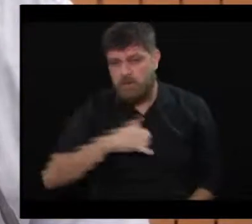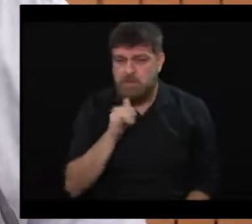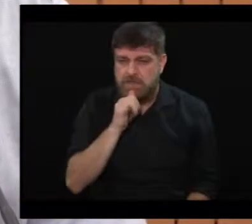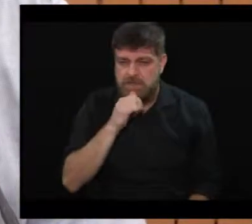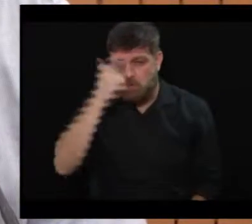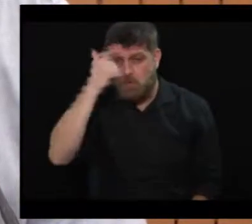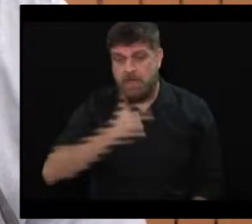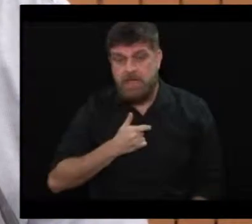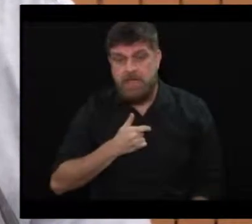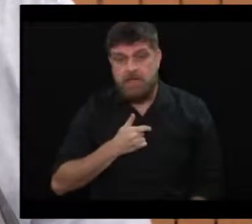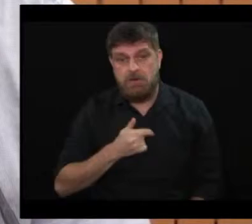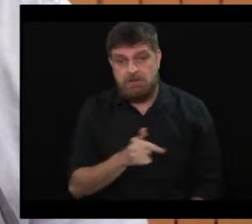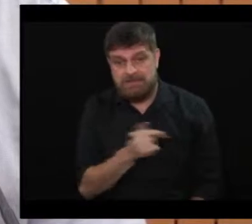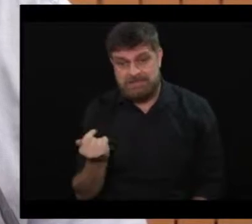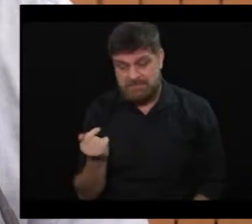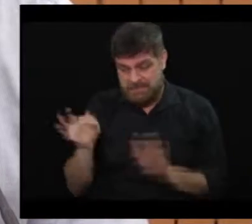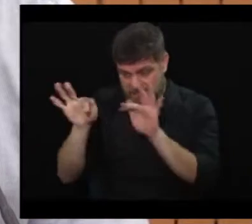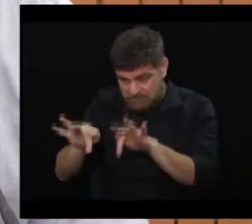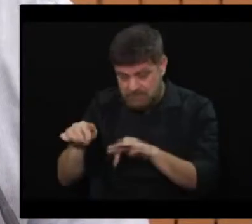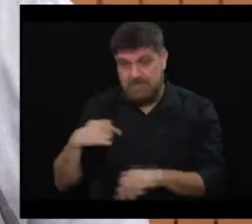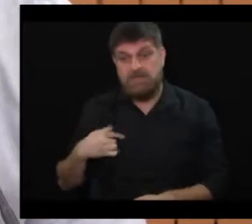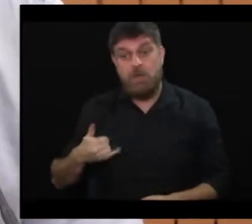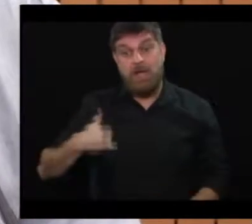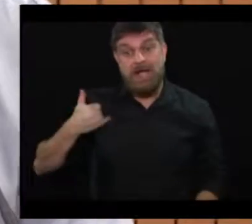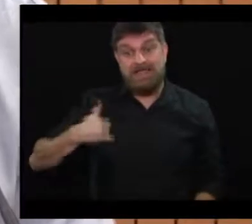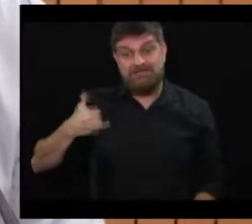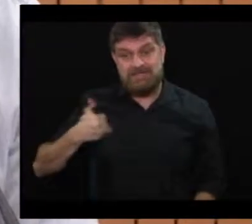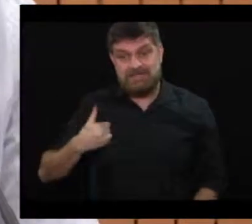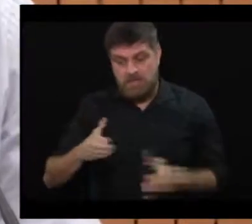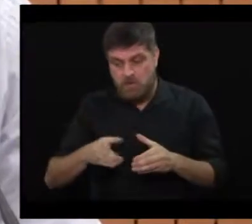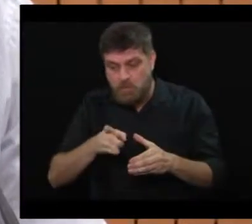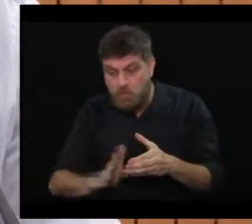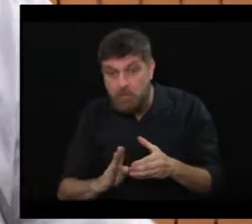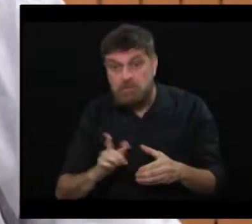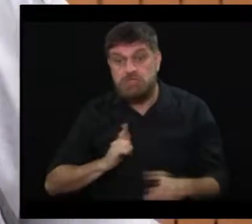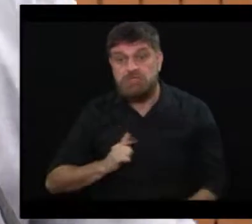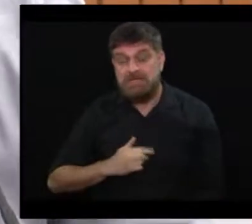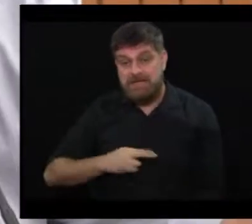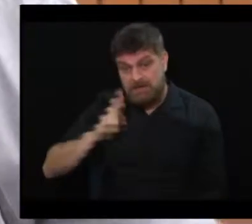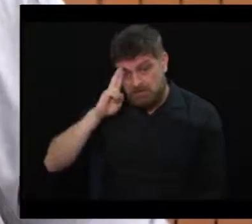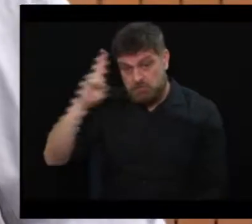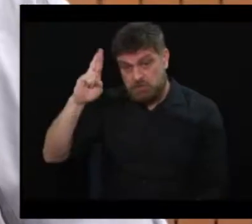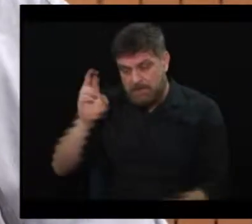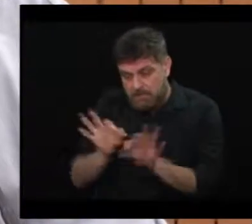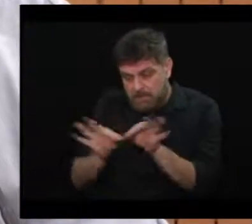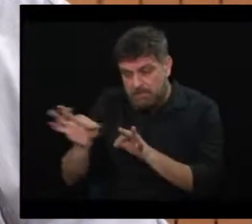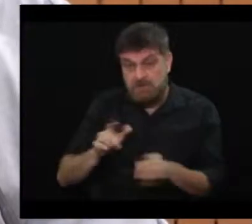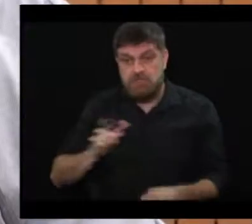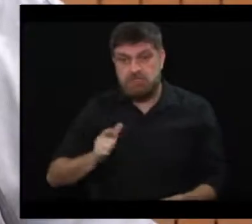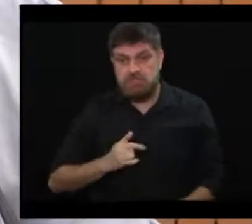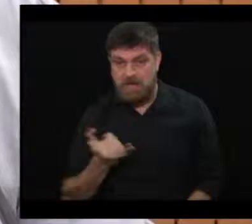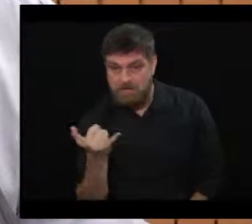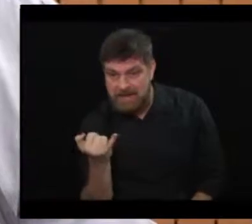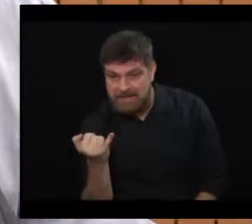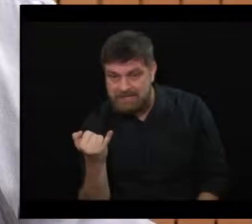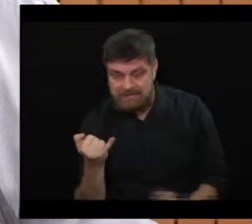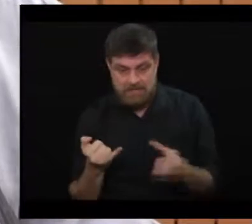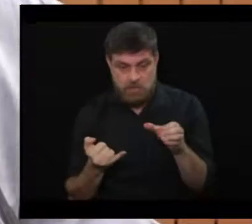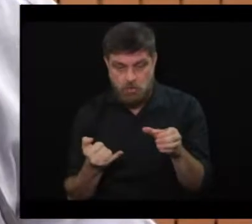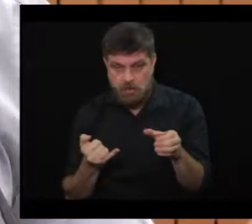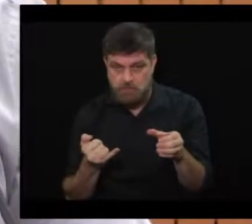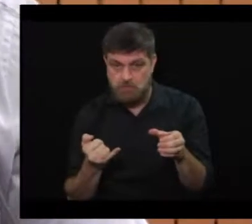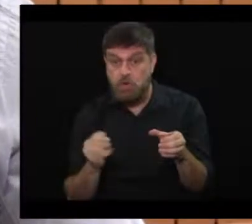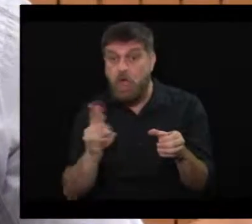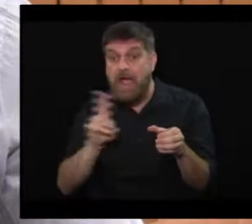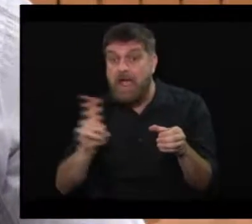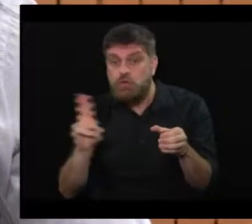no final de semana passado e achei muito interessante que a dona da festa ela deixou uma caneta e os copos, né? E cada um que pegava seu